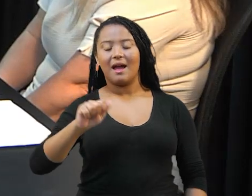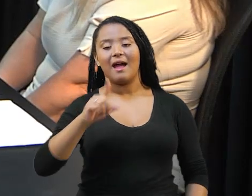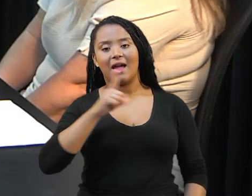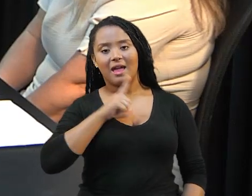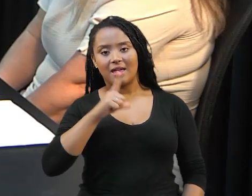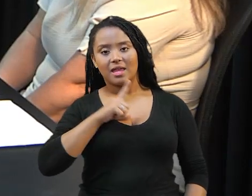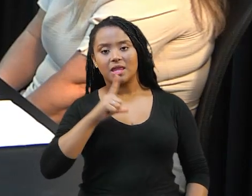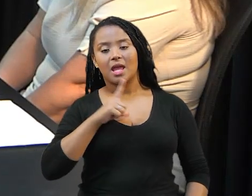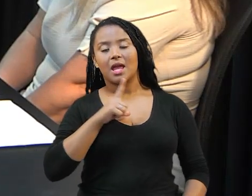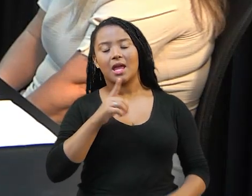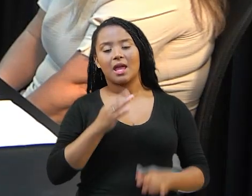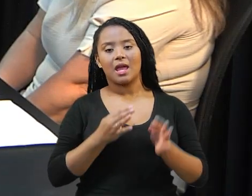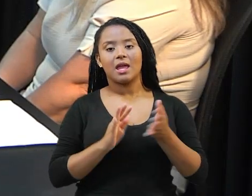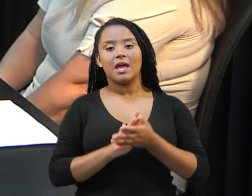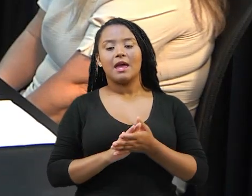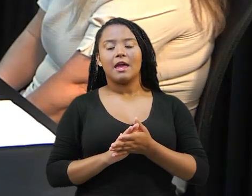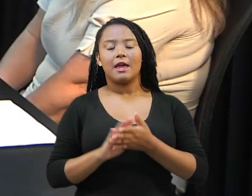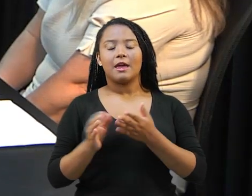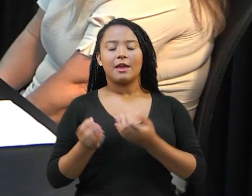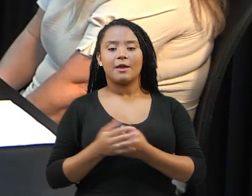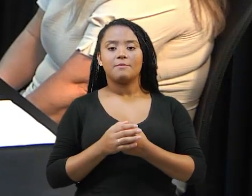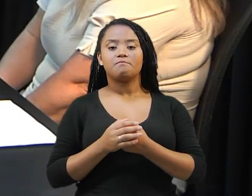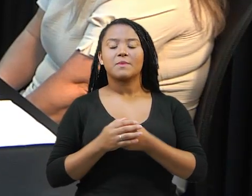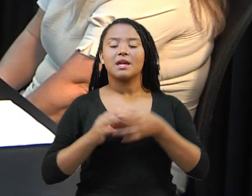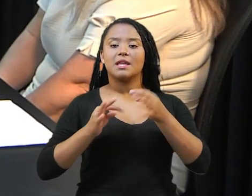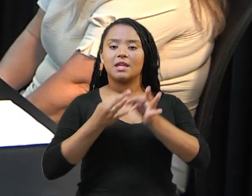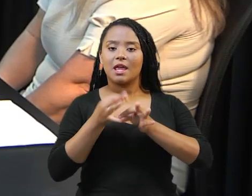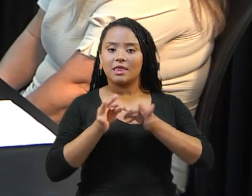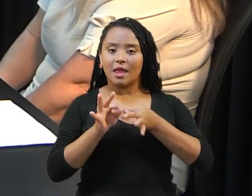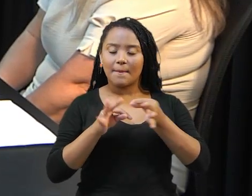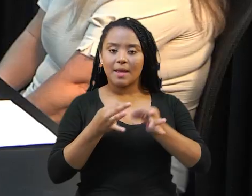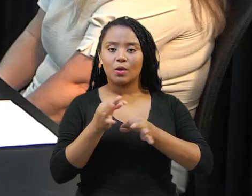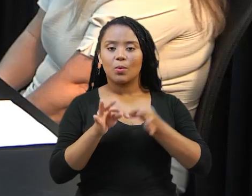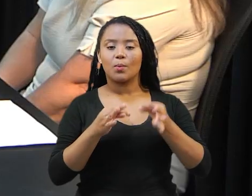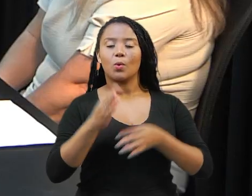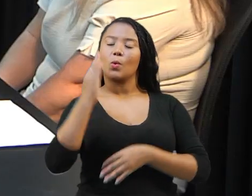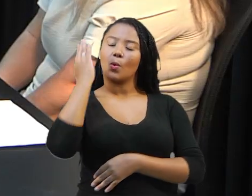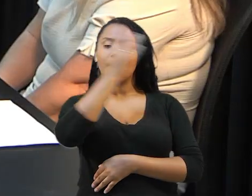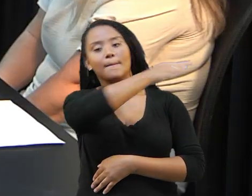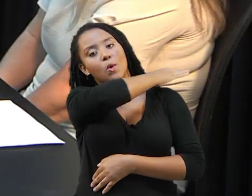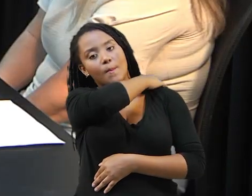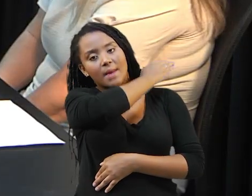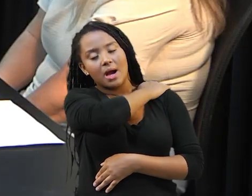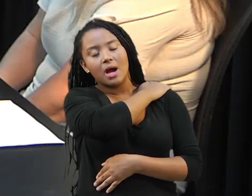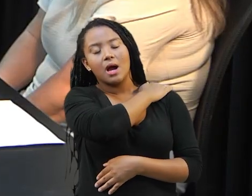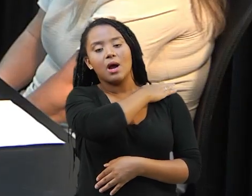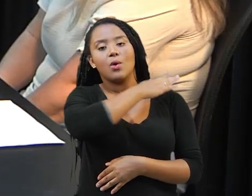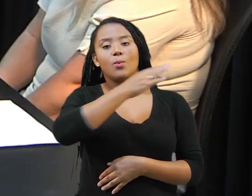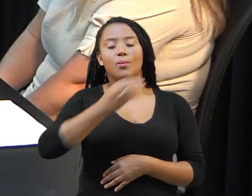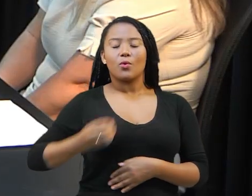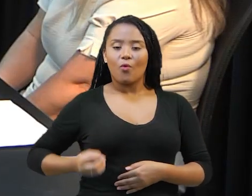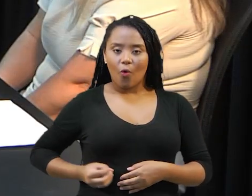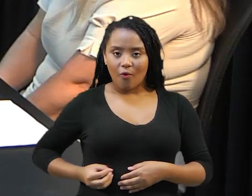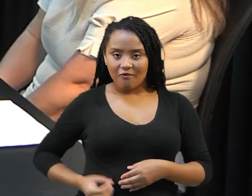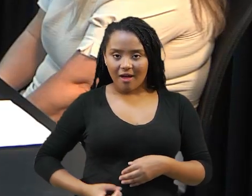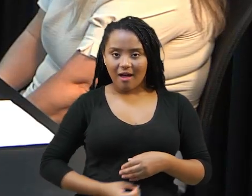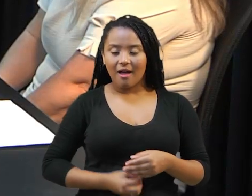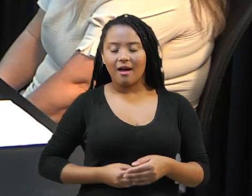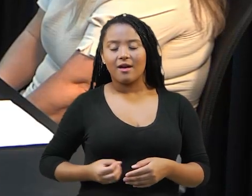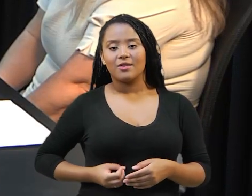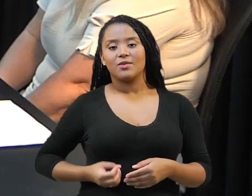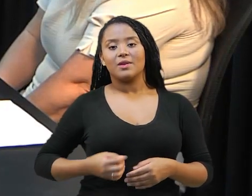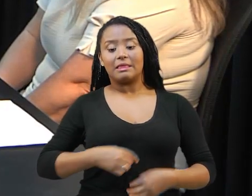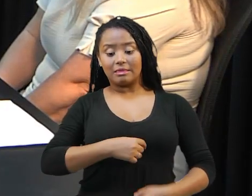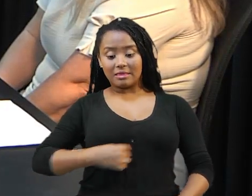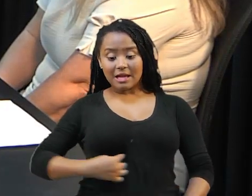partir do melanoma, hoje a gente tem imunoterapia para pulmão, para ovário, para intestino, para estômago. Tudo começou com esse estudo em